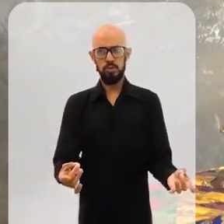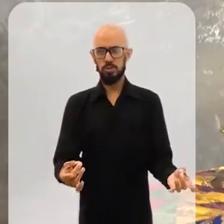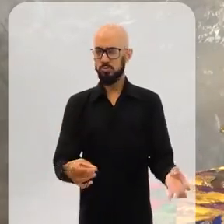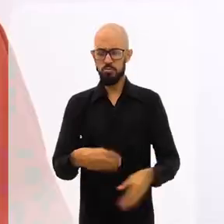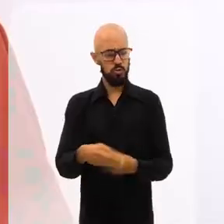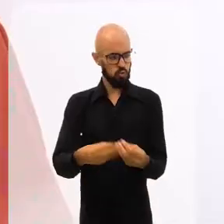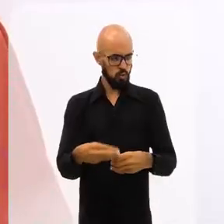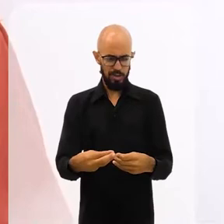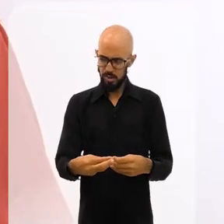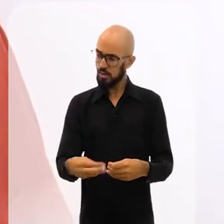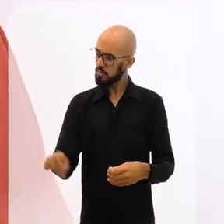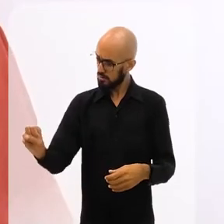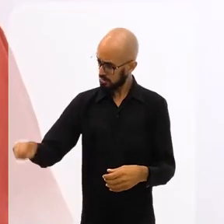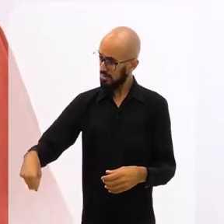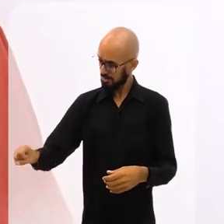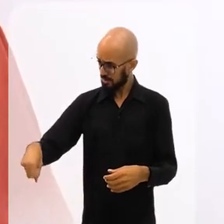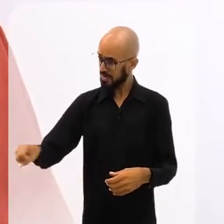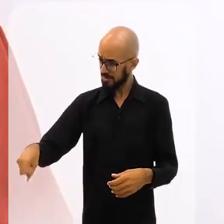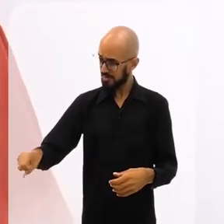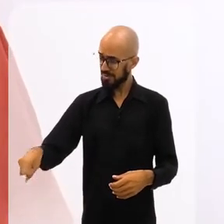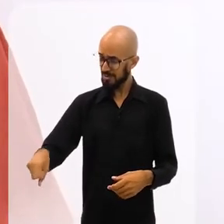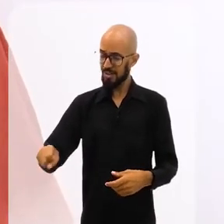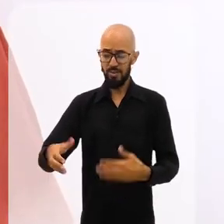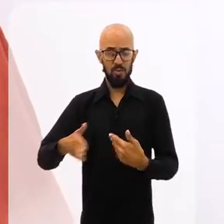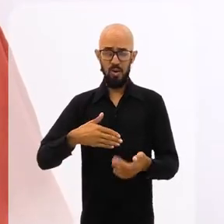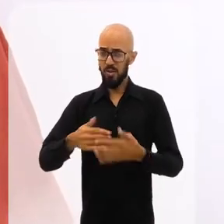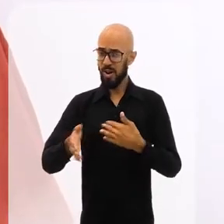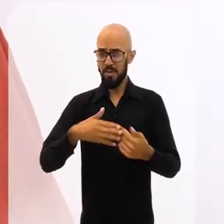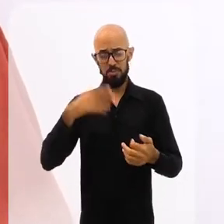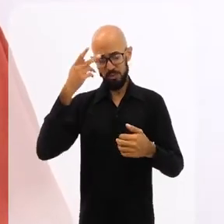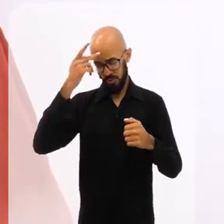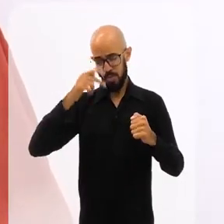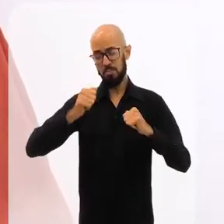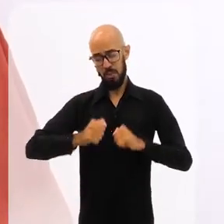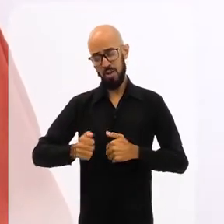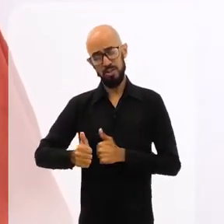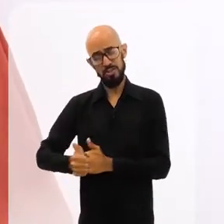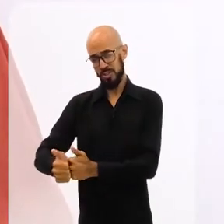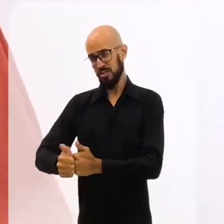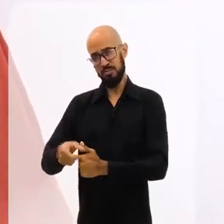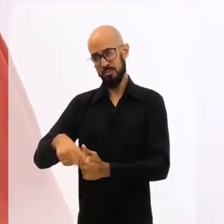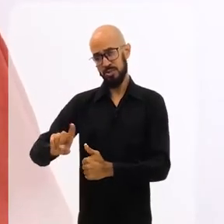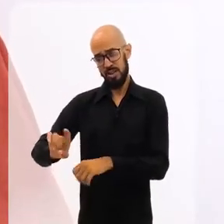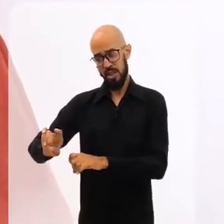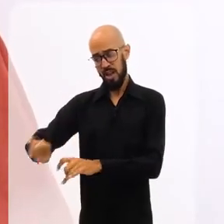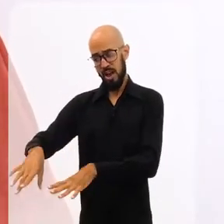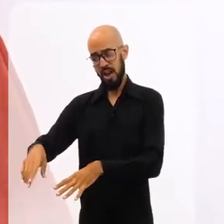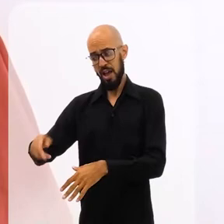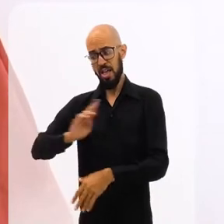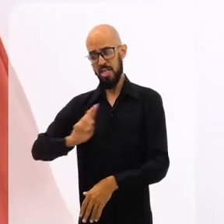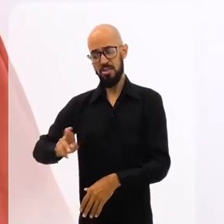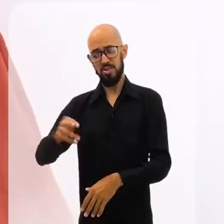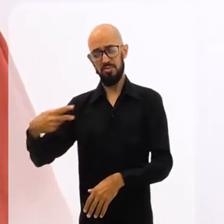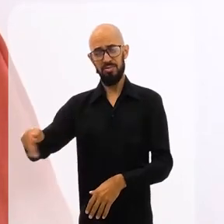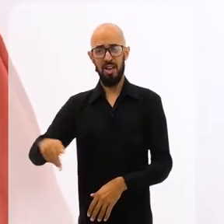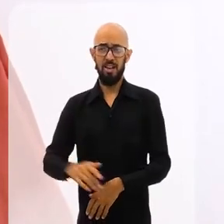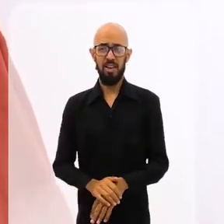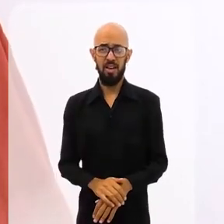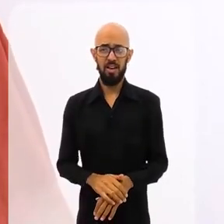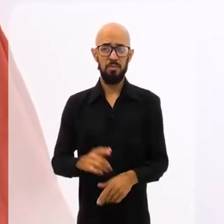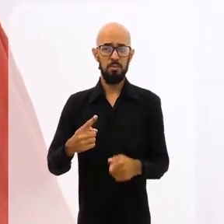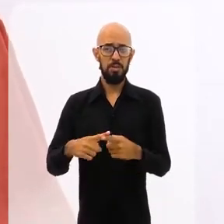quase todas as religiões. Você pode ver que qualquer pessoa pode seguir essa filosofia, não precisa deixar a religião, porque ela se